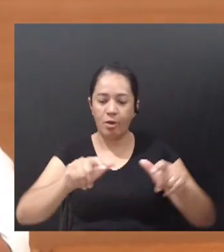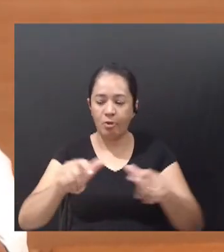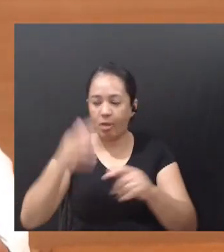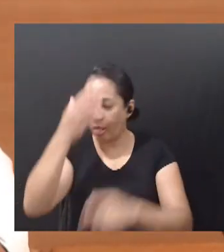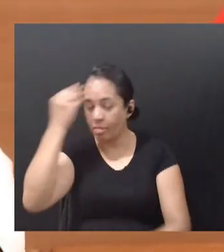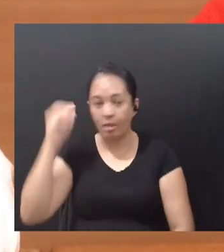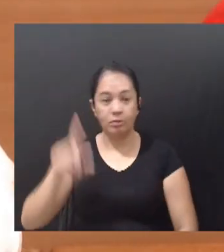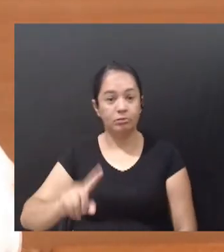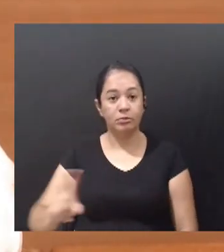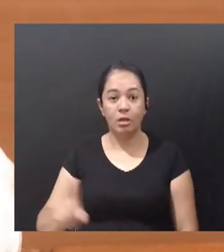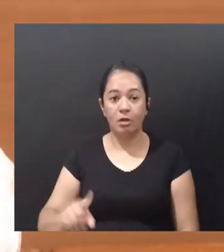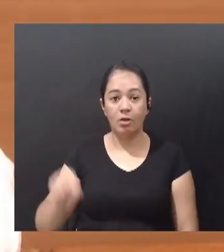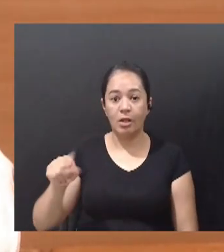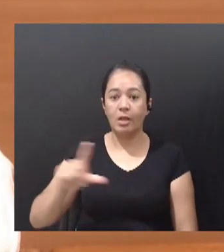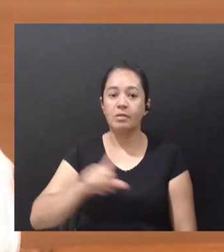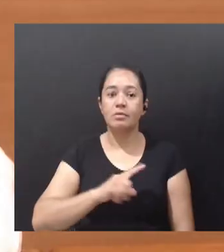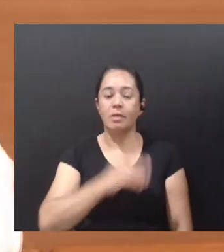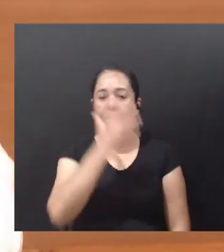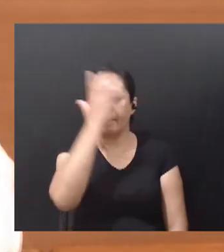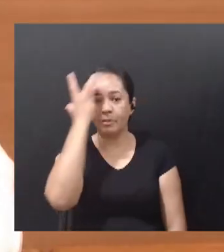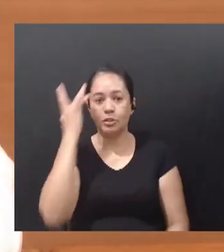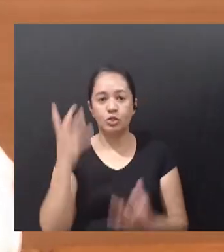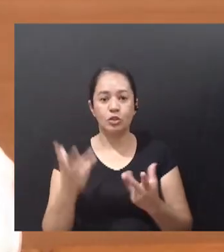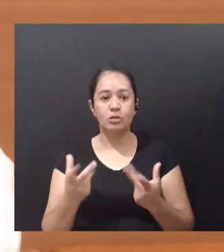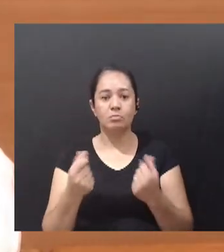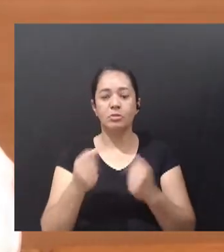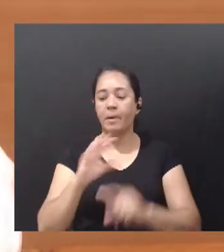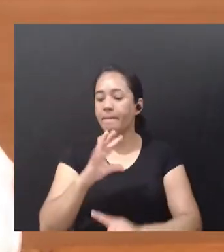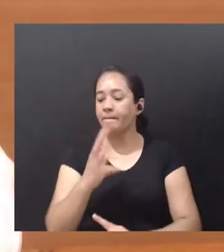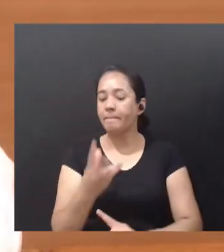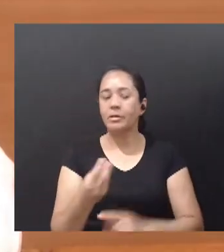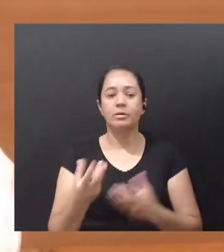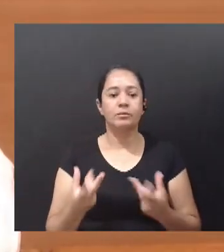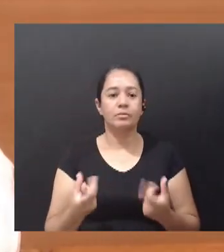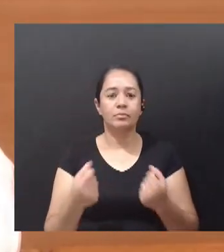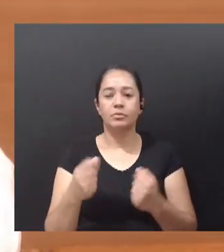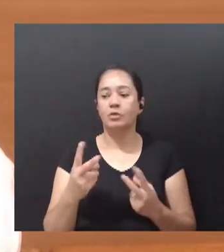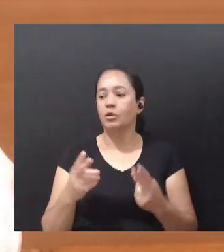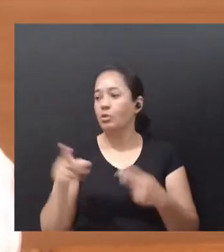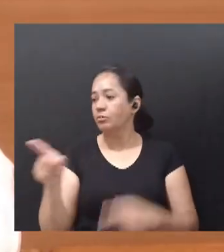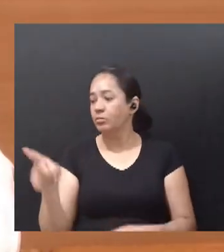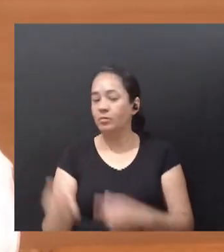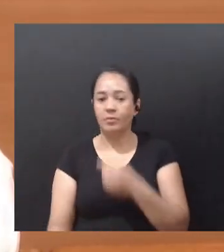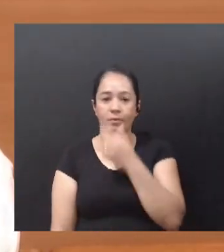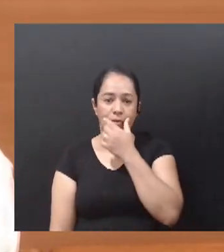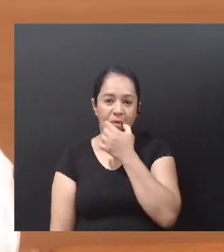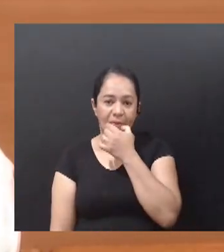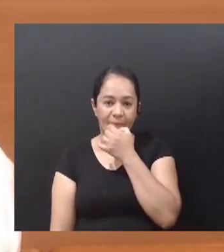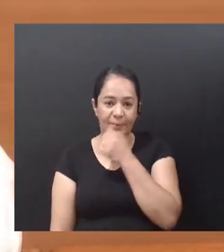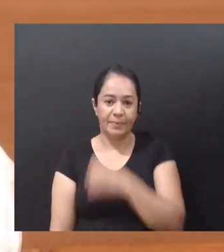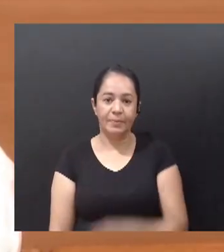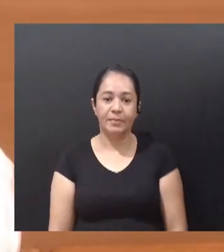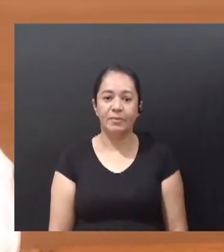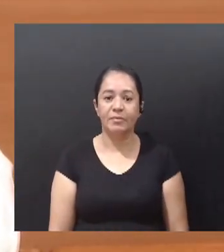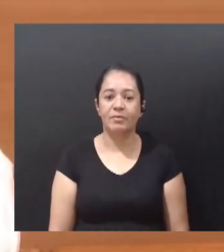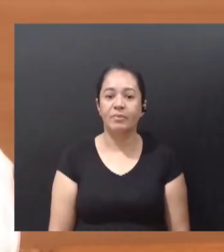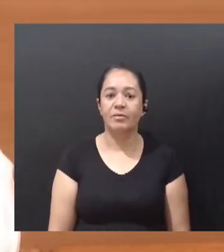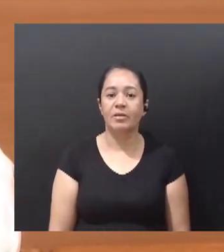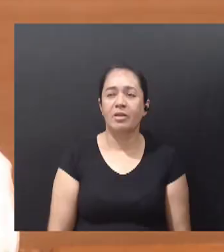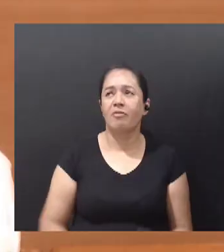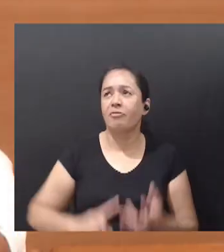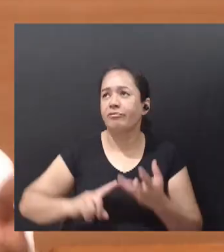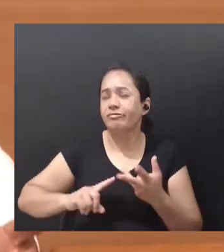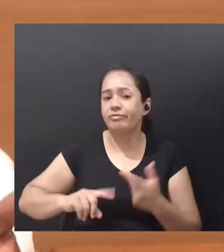tem pessoas maravilhosas, artistas como o Malcolm, como o NB, como a Eveline PJL, como